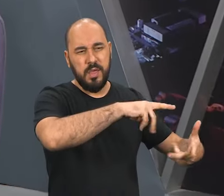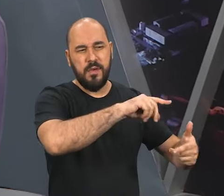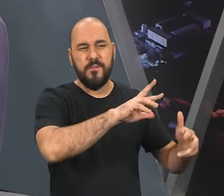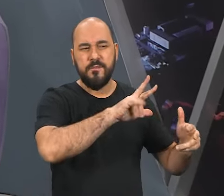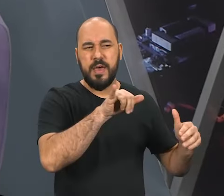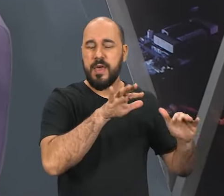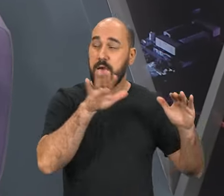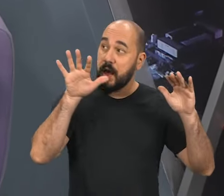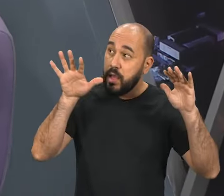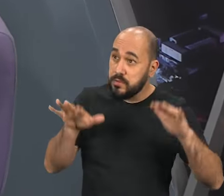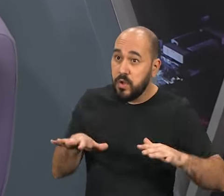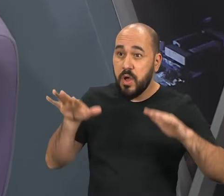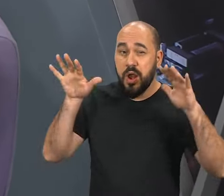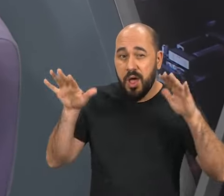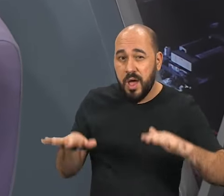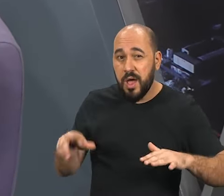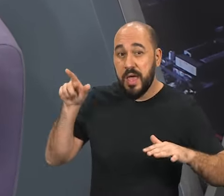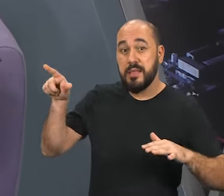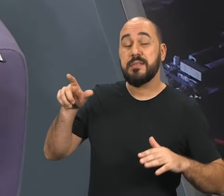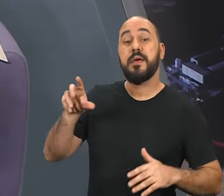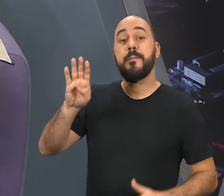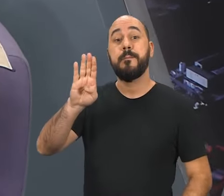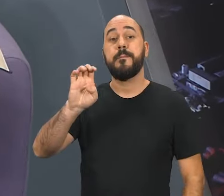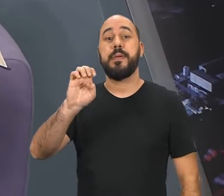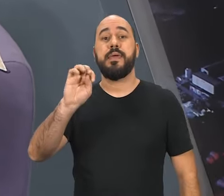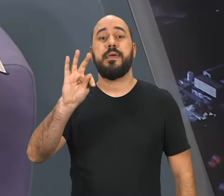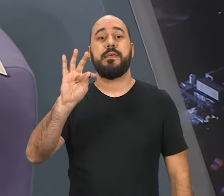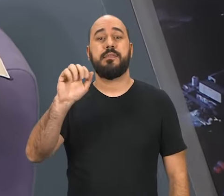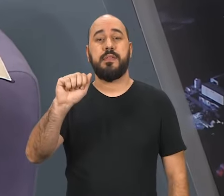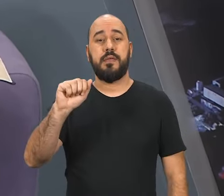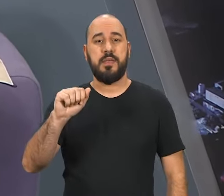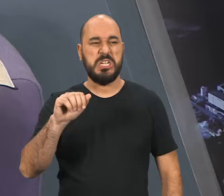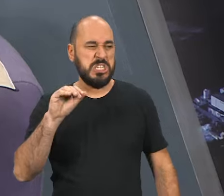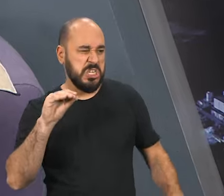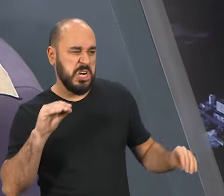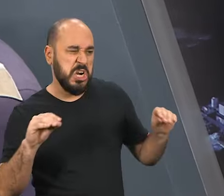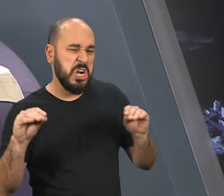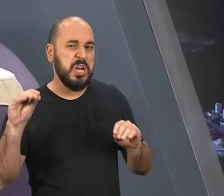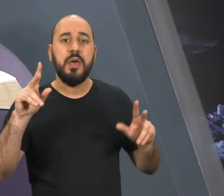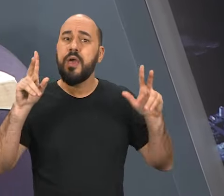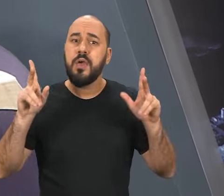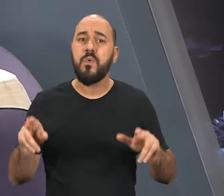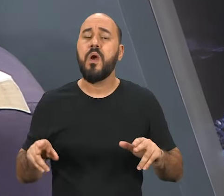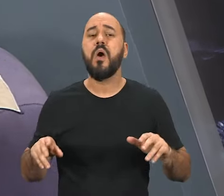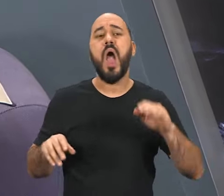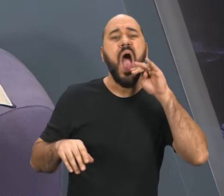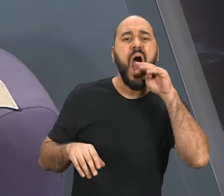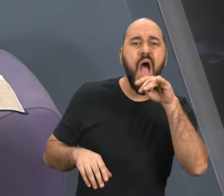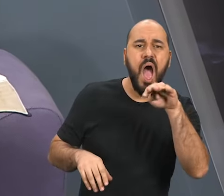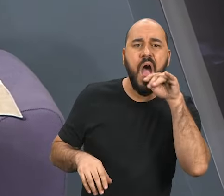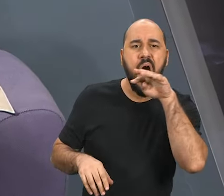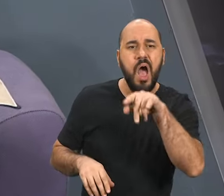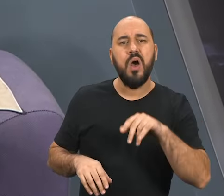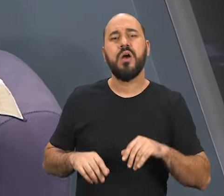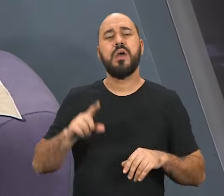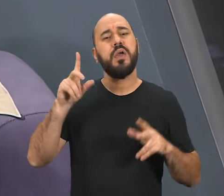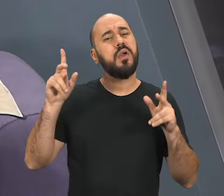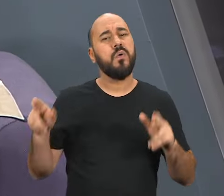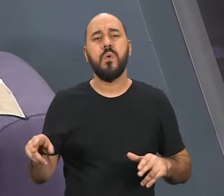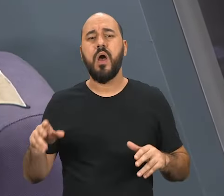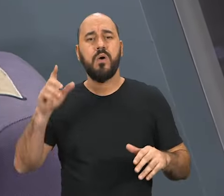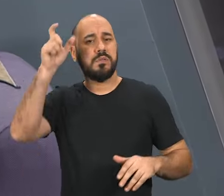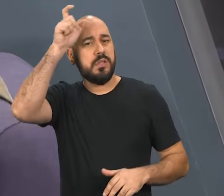terra. Veja, adorar a besta é adorar Satanás. Adorar a besta é adorar o dragão. É isso que está dizendo